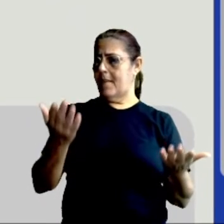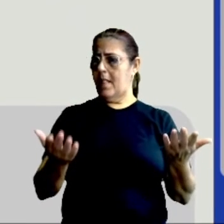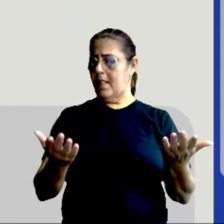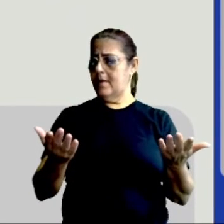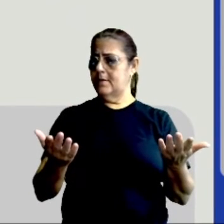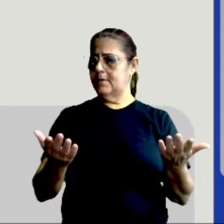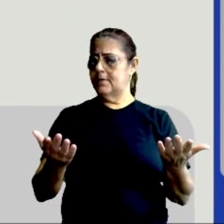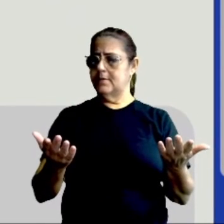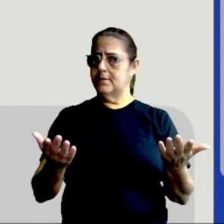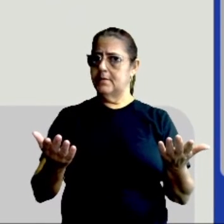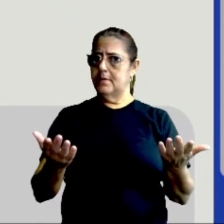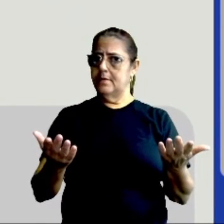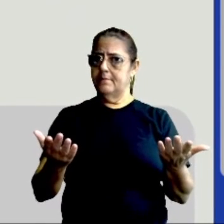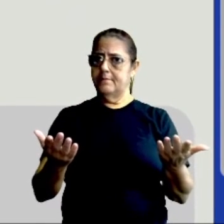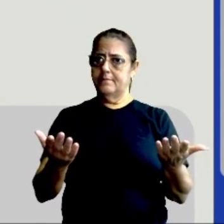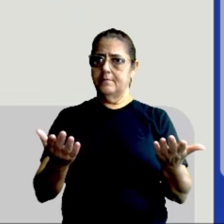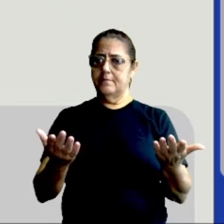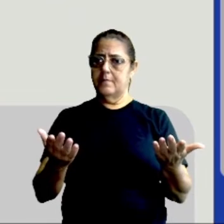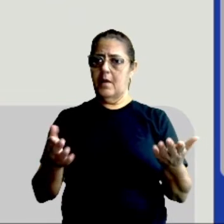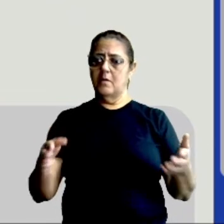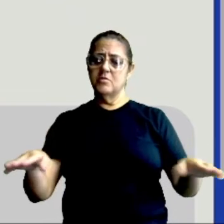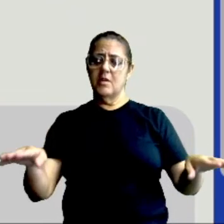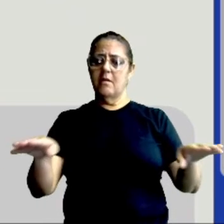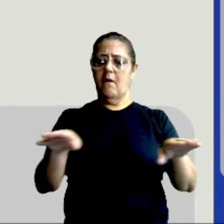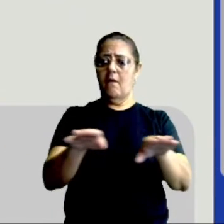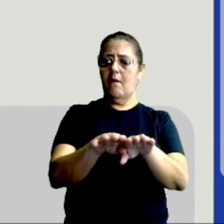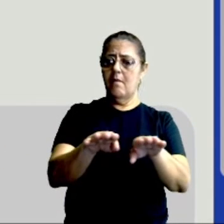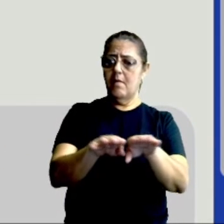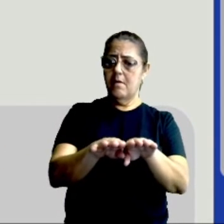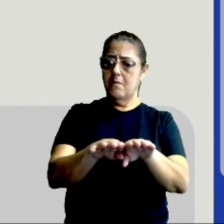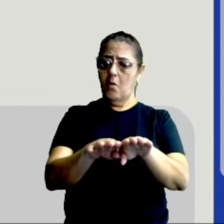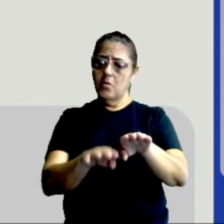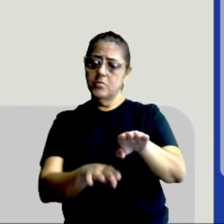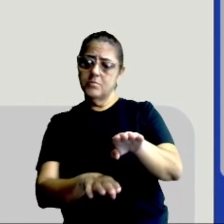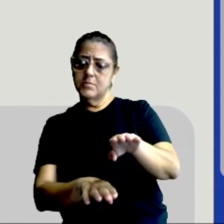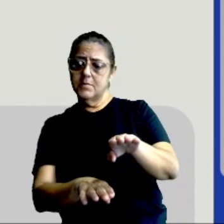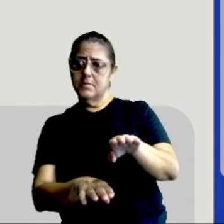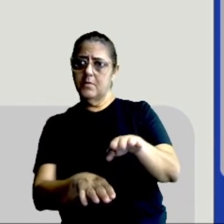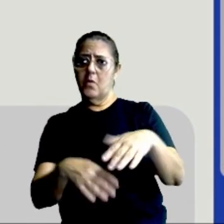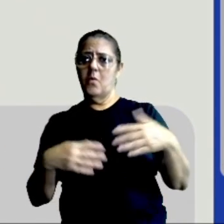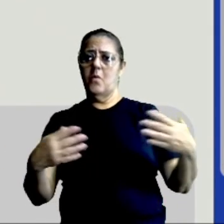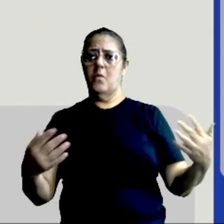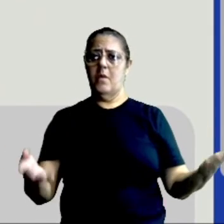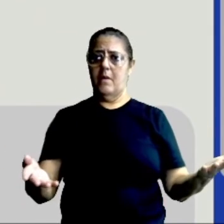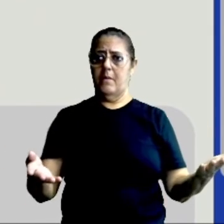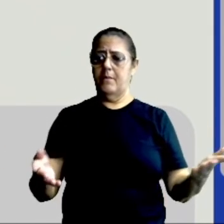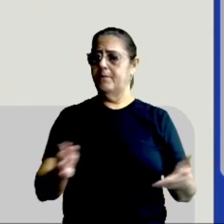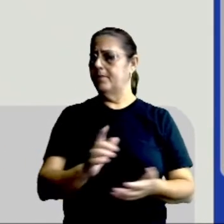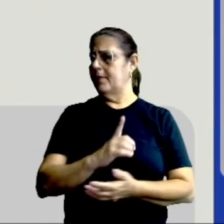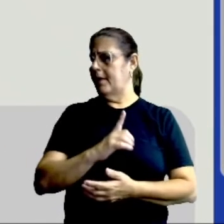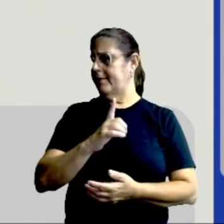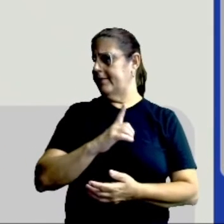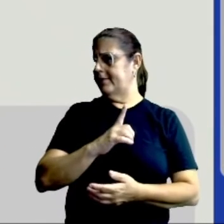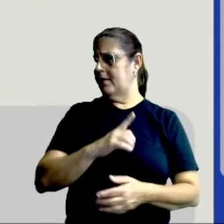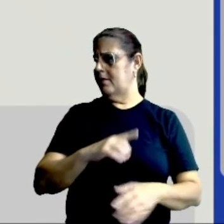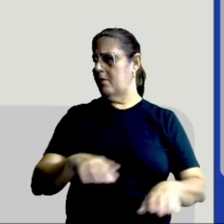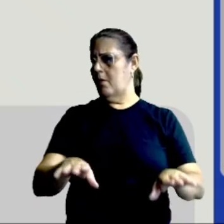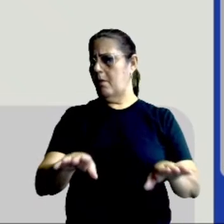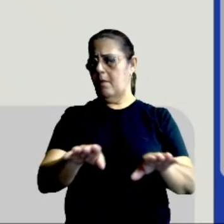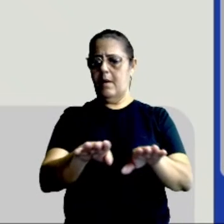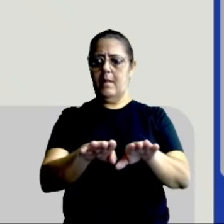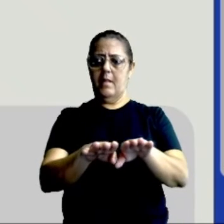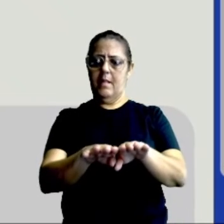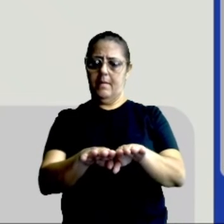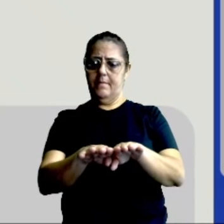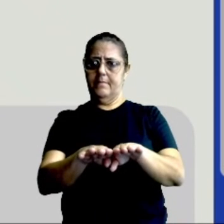tá? A balança está em equilíbrio ou em desequilíbrio? Então, olha aí. Temos aqui uma balança em equilíbrio